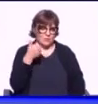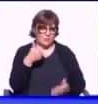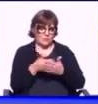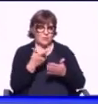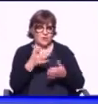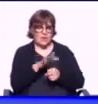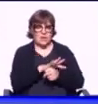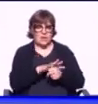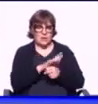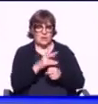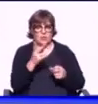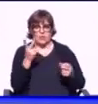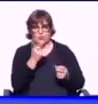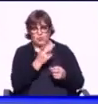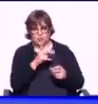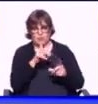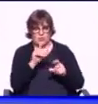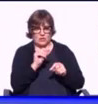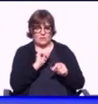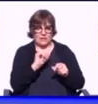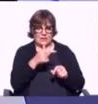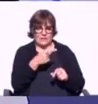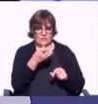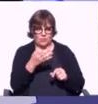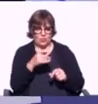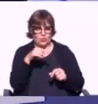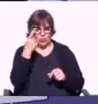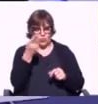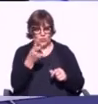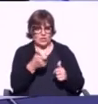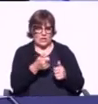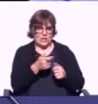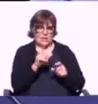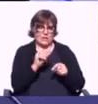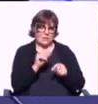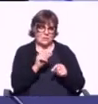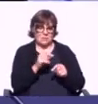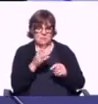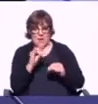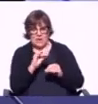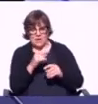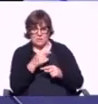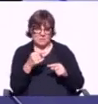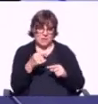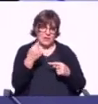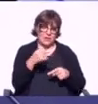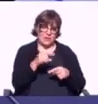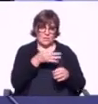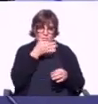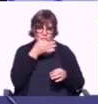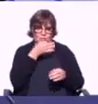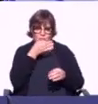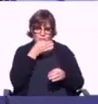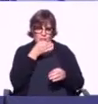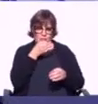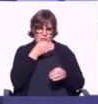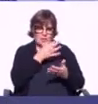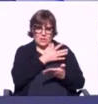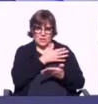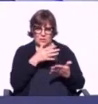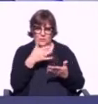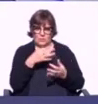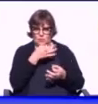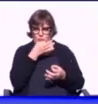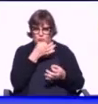que os dois, e não só aqui no Porto Canal, noutros canais, não sei se tanto, mas têm sido falados ao longo do tempo